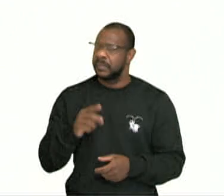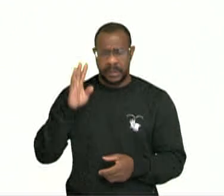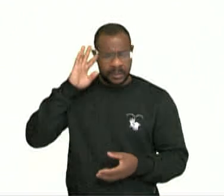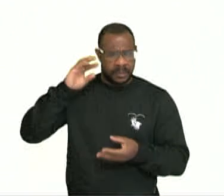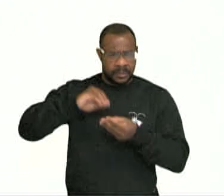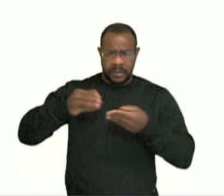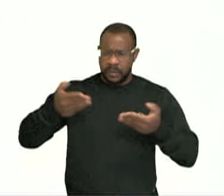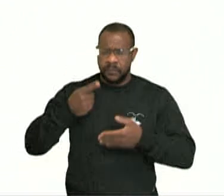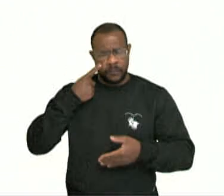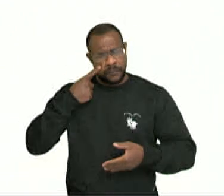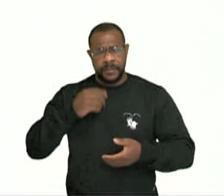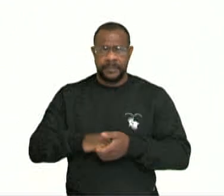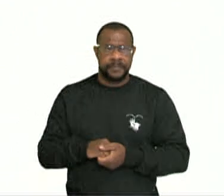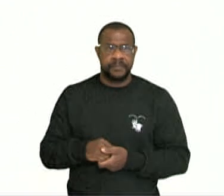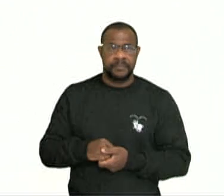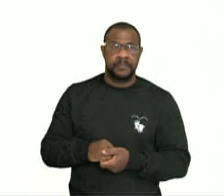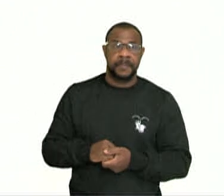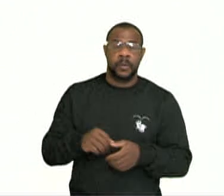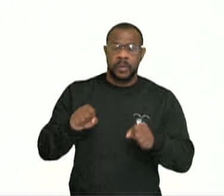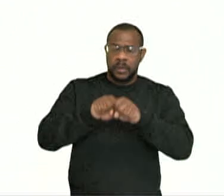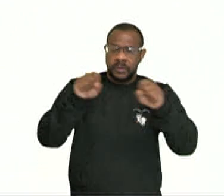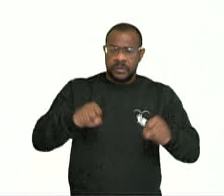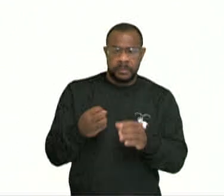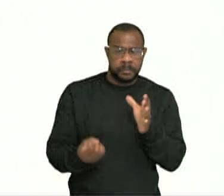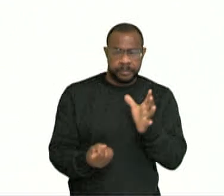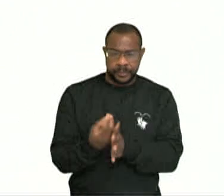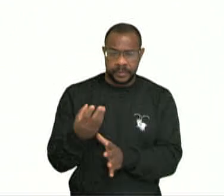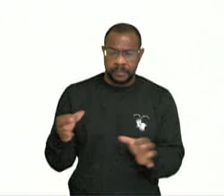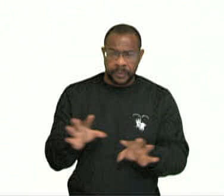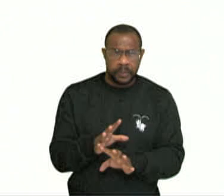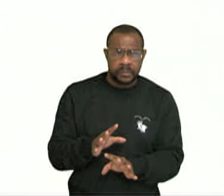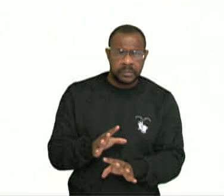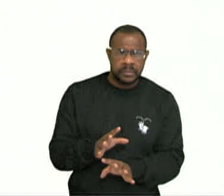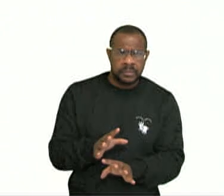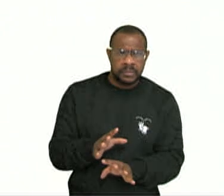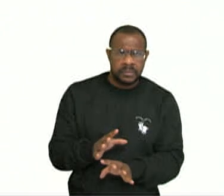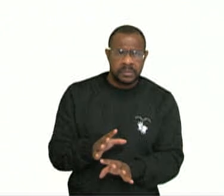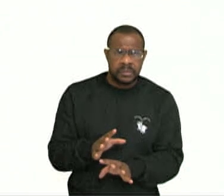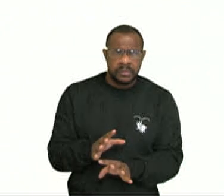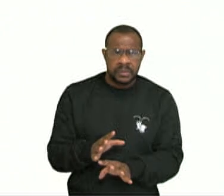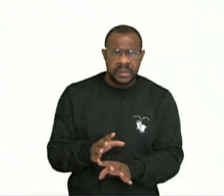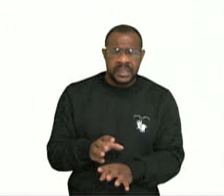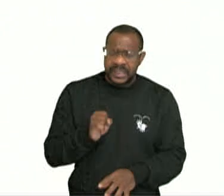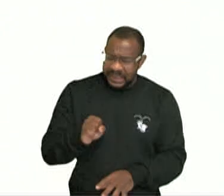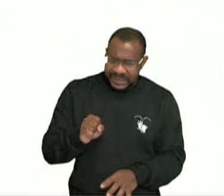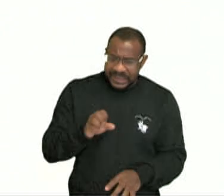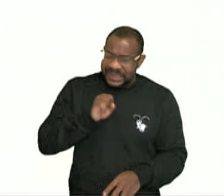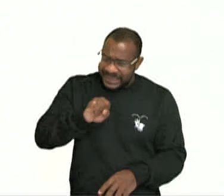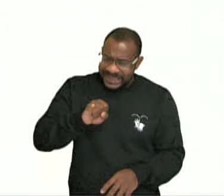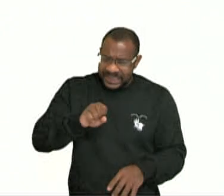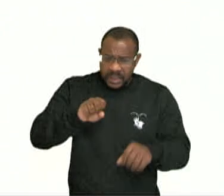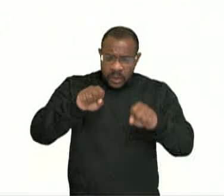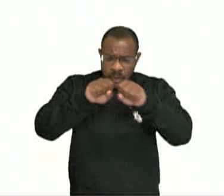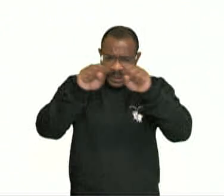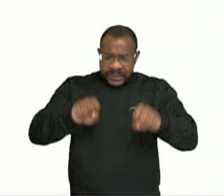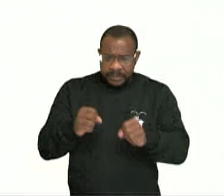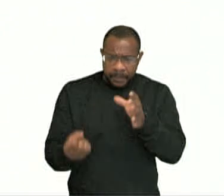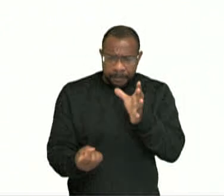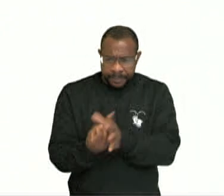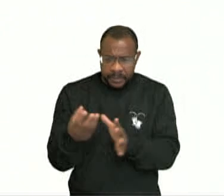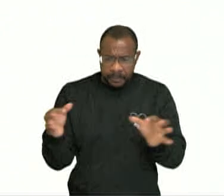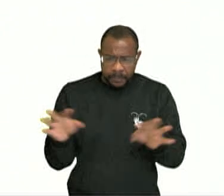entender. Quando o sistema funciona, o que quer dizer isso? Se o sistema funciona, no momento que o